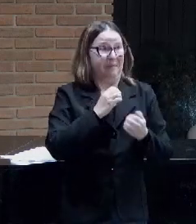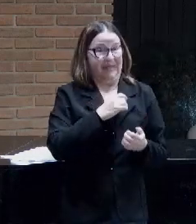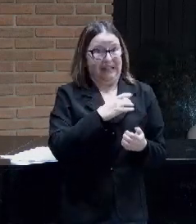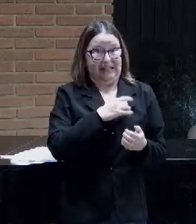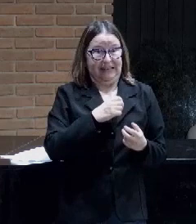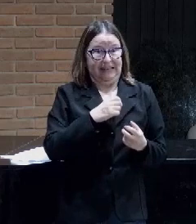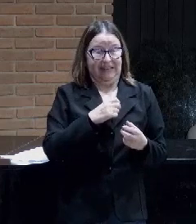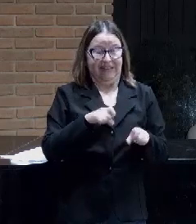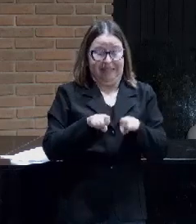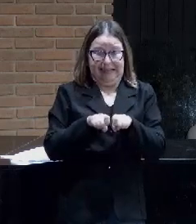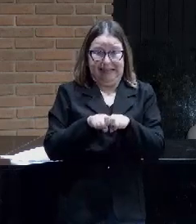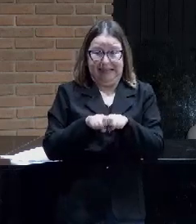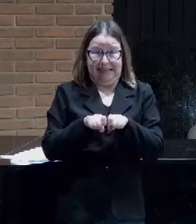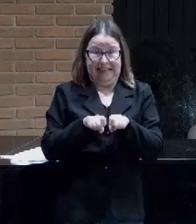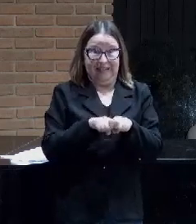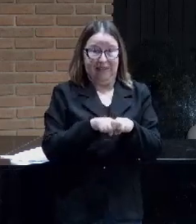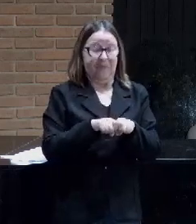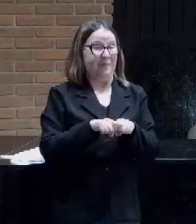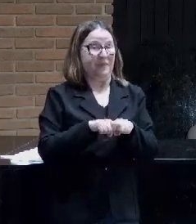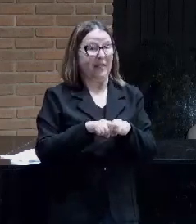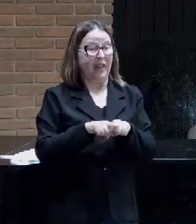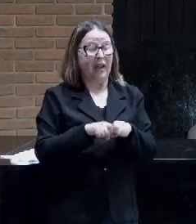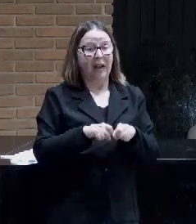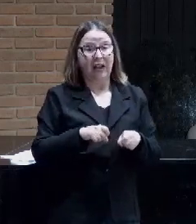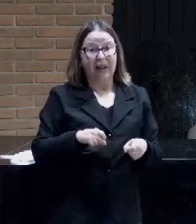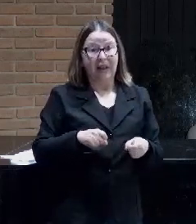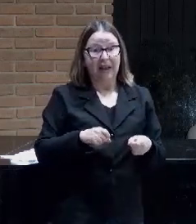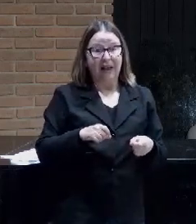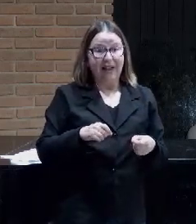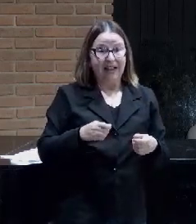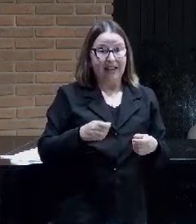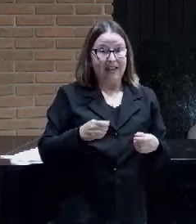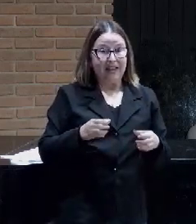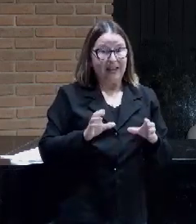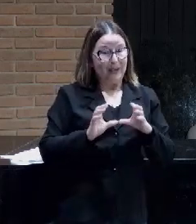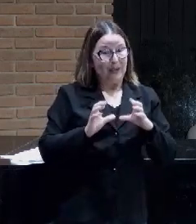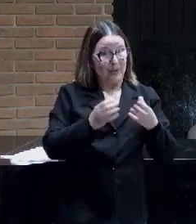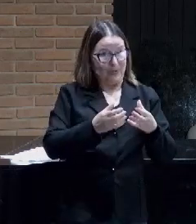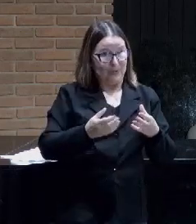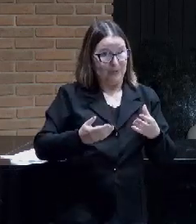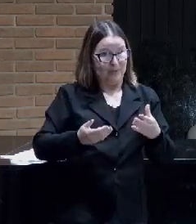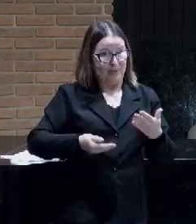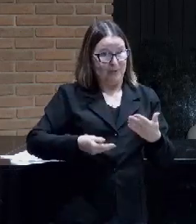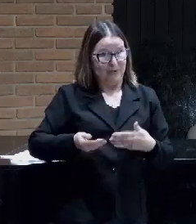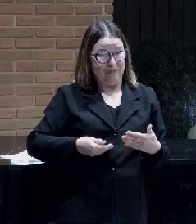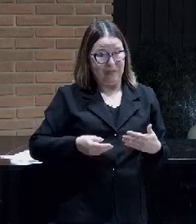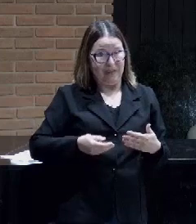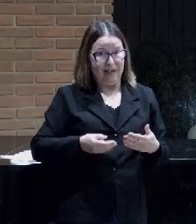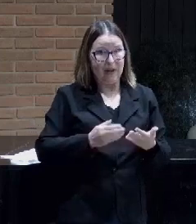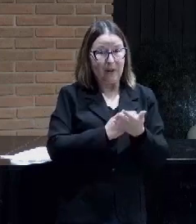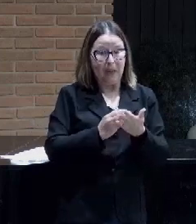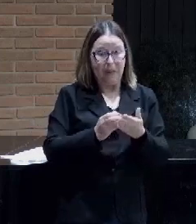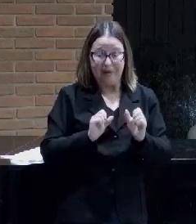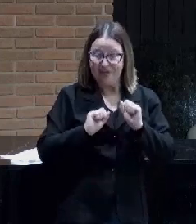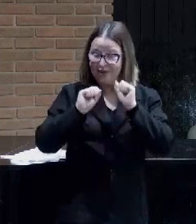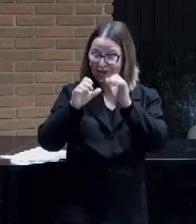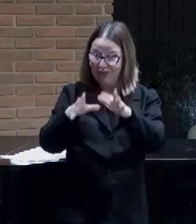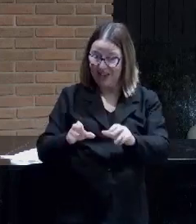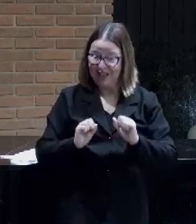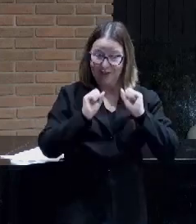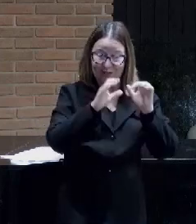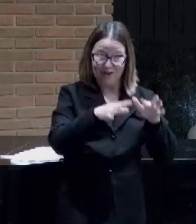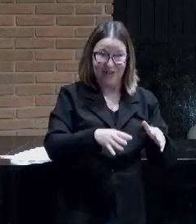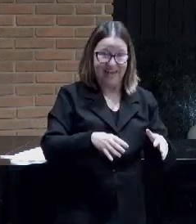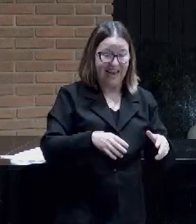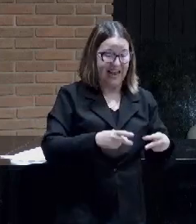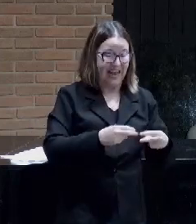A coisa estava tão feia que eles estavam jogando para fora os seus bens, ou seja, todo o seu dinheiro, para que talvez o navio não afundasse dessa forma. Enquanto isso, Jonas